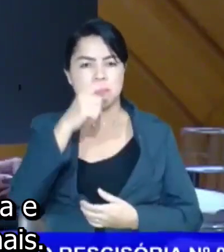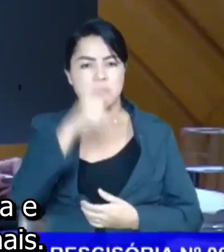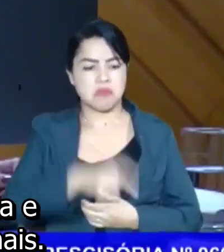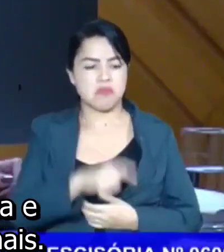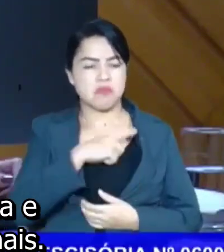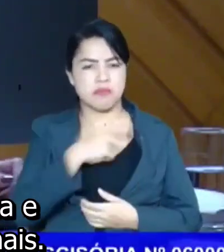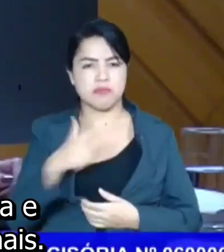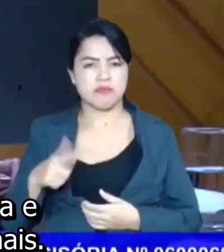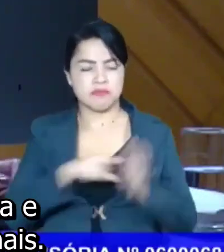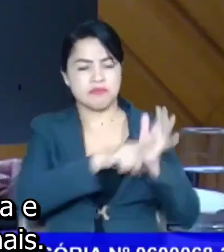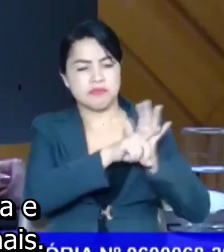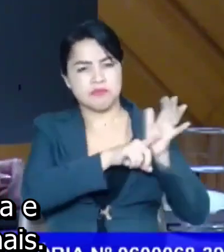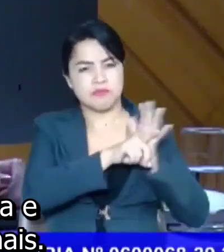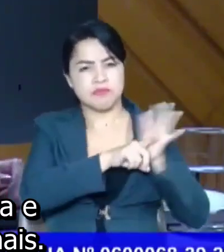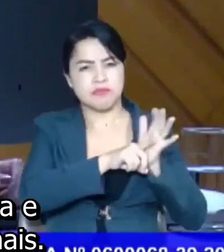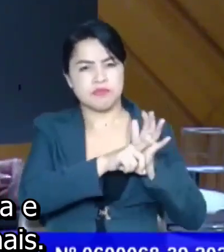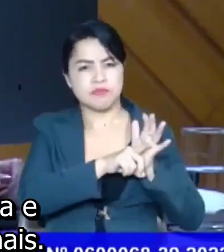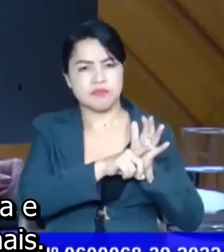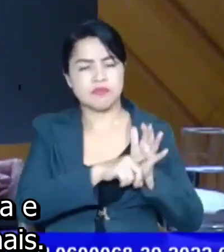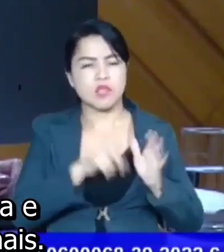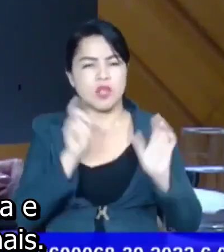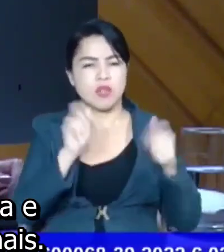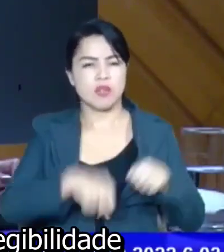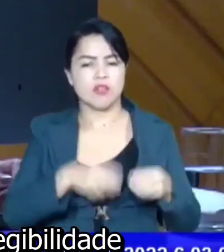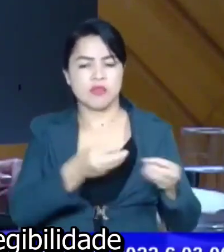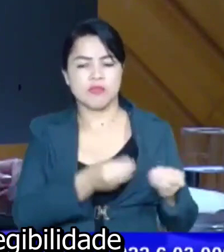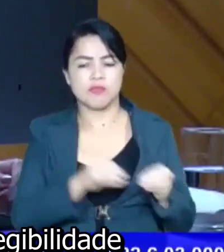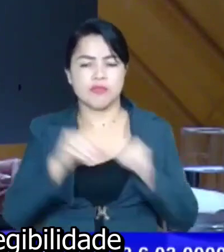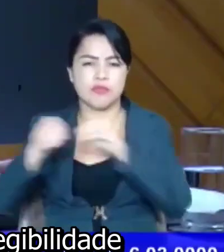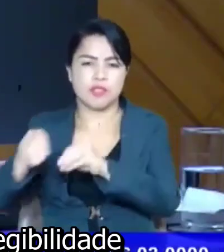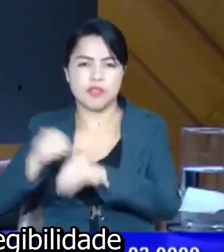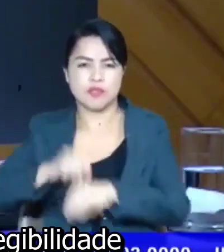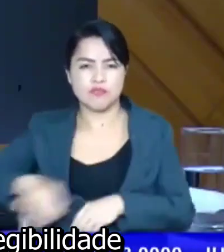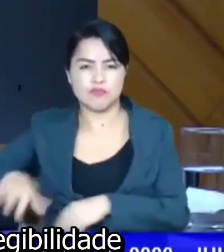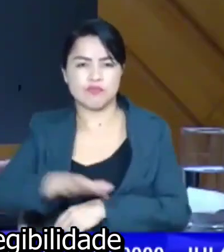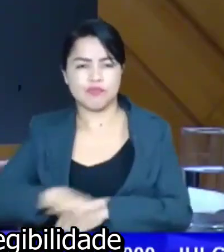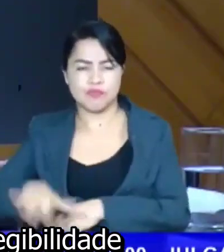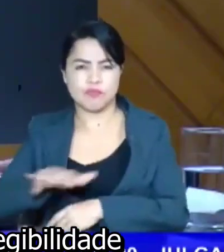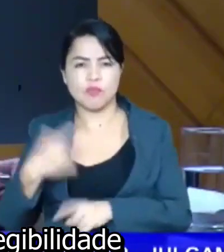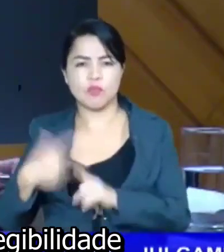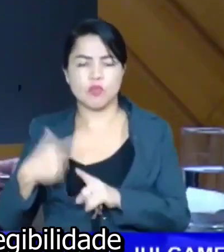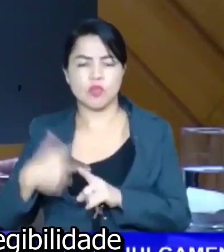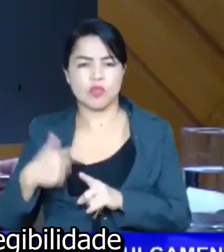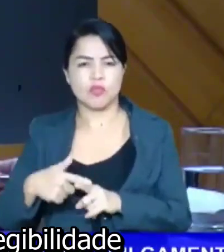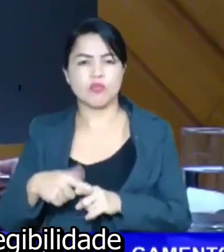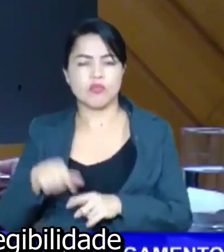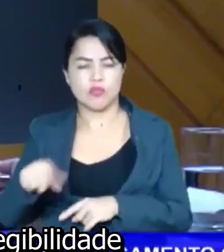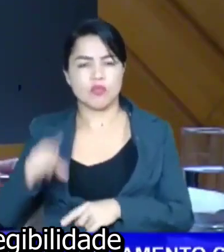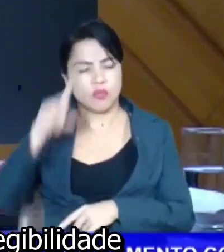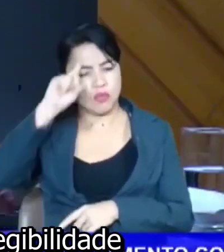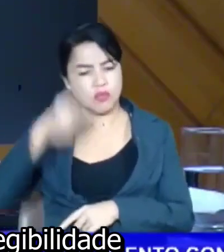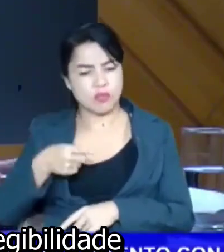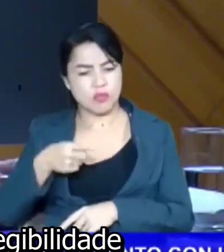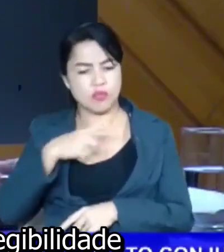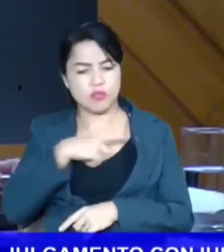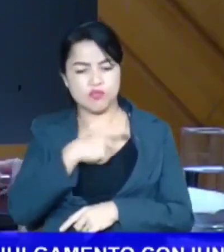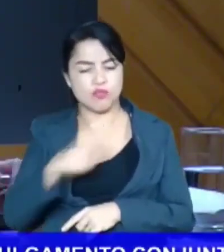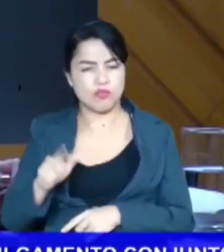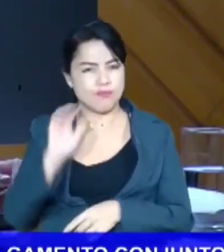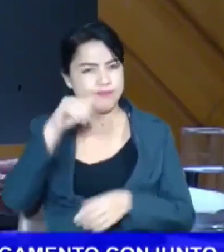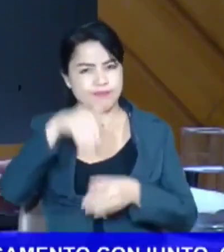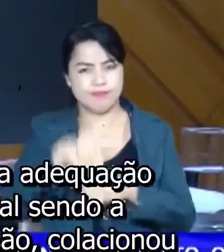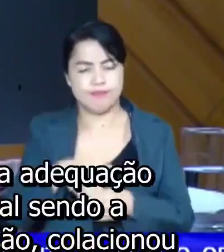questão fática e substancial, a competência passaria aos regionais, pois se trata de decisão irrecorrível que trata de